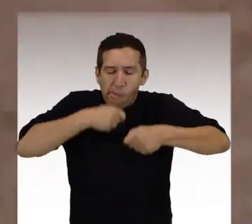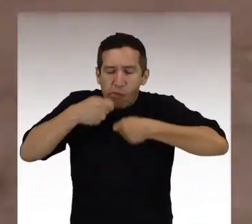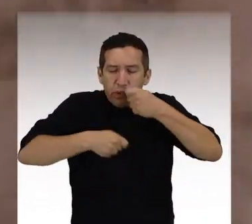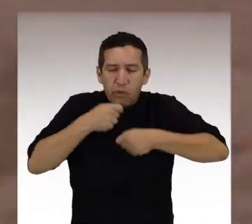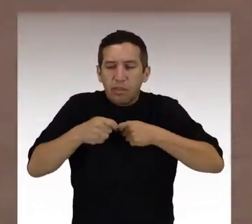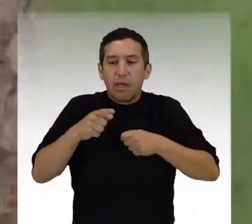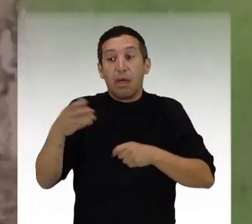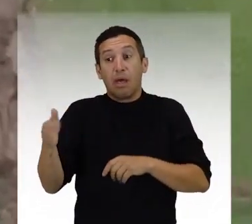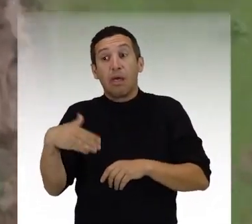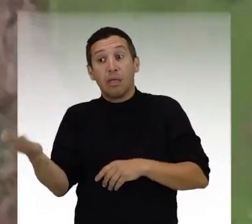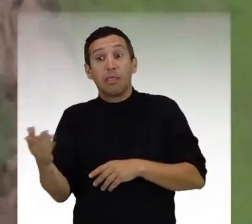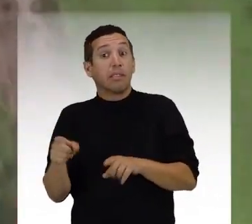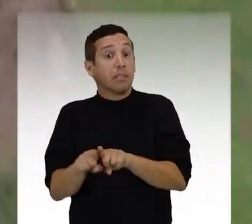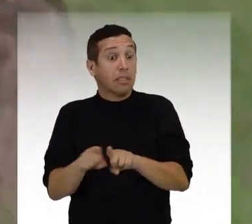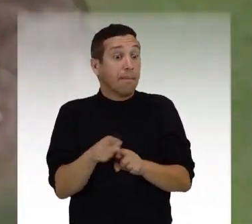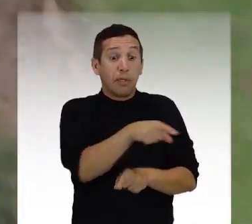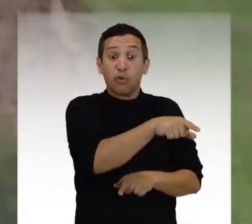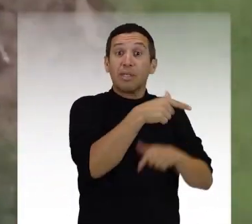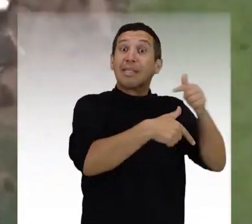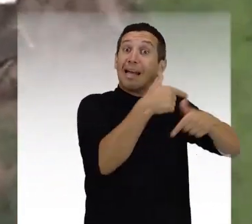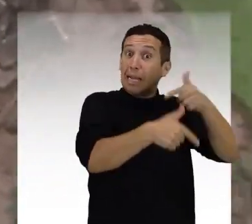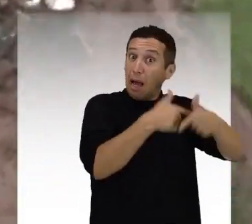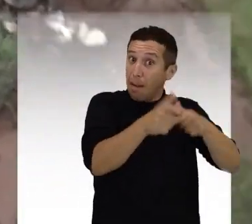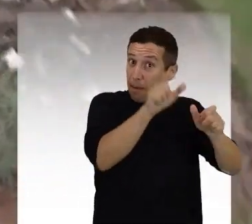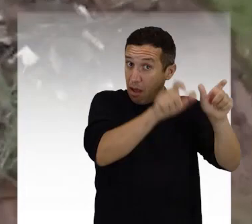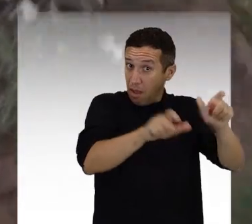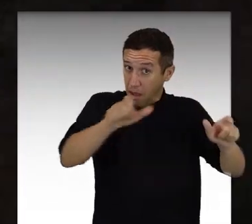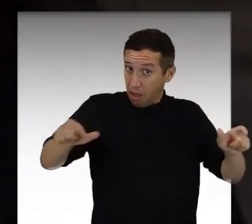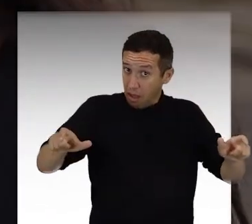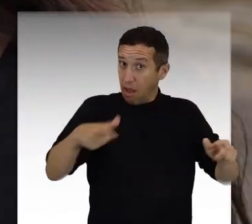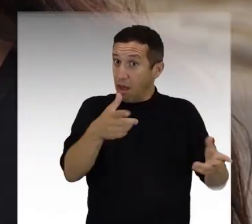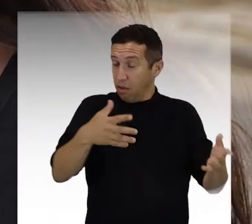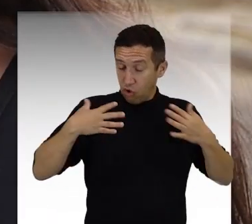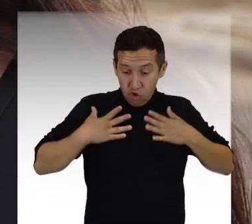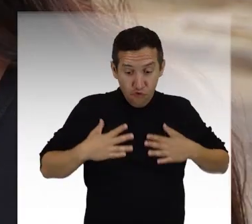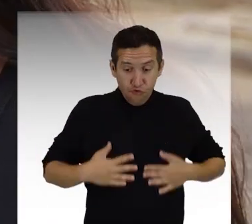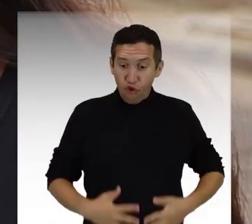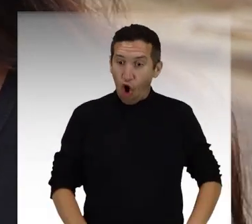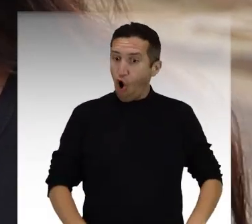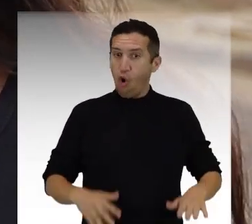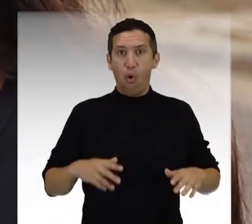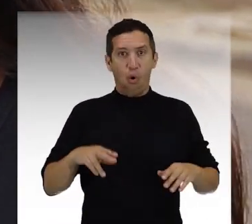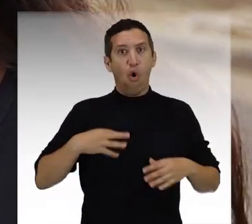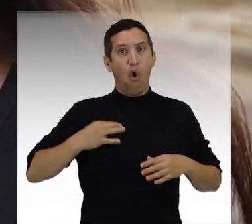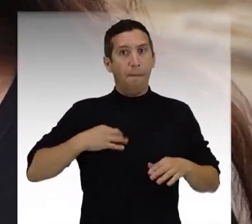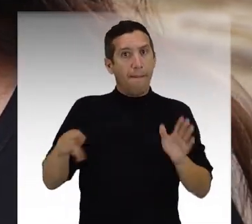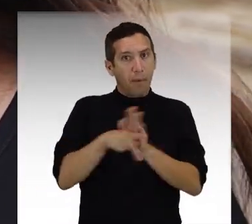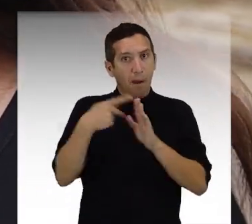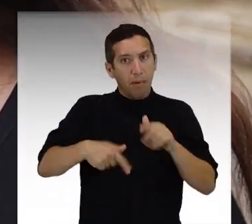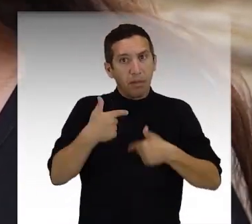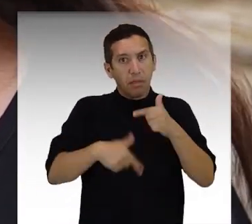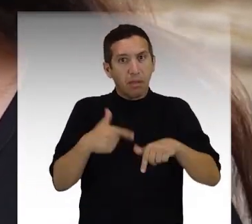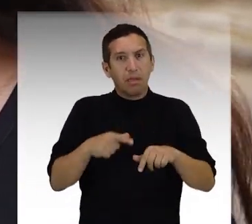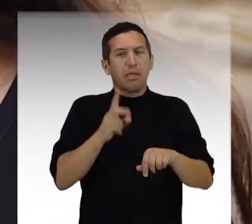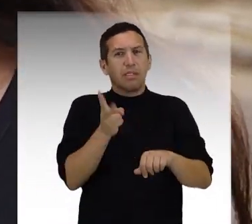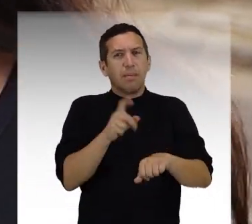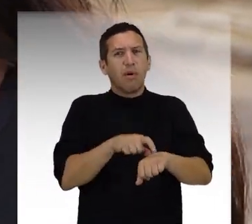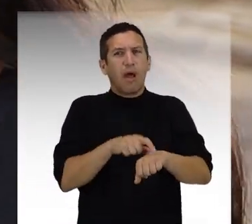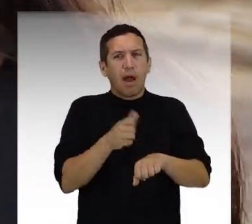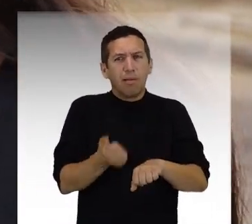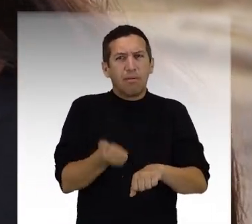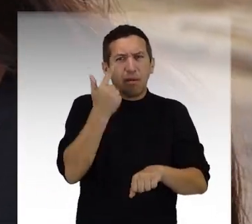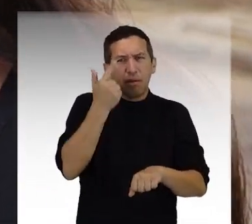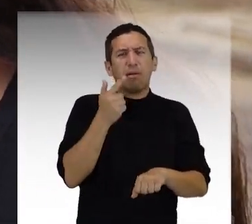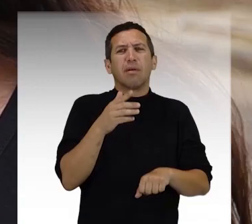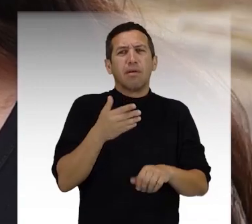horário de almoço, todo mundo trabalhando, né? Eles morreram de uniforme, estavam no horário sagrado do almoço. Então, assim, todo dia, quando